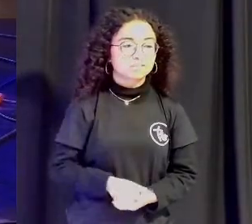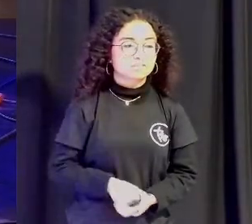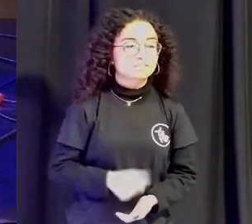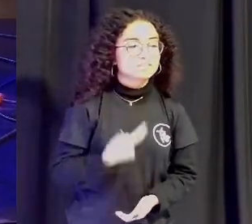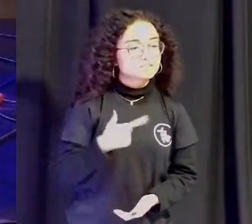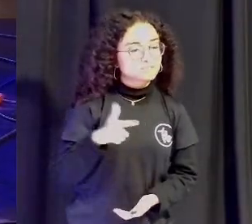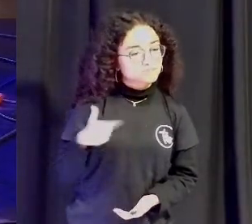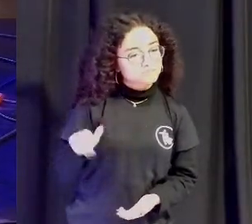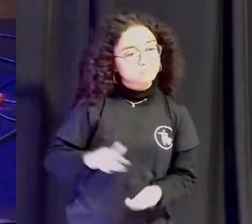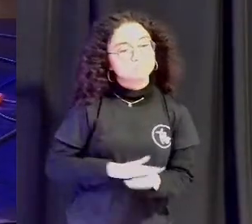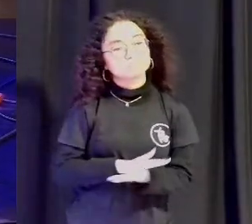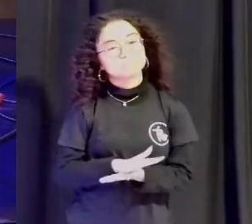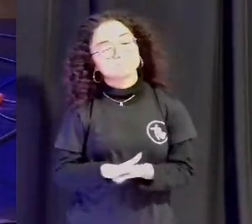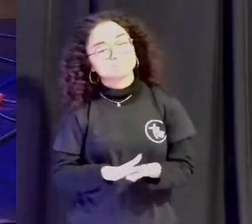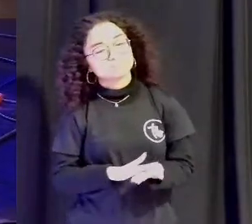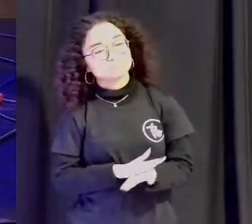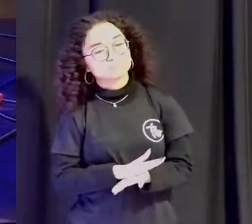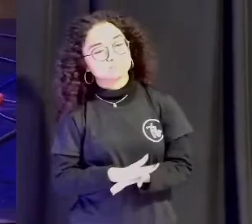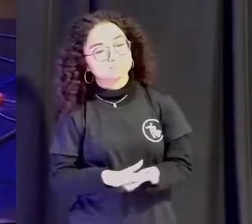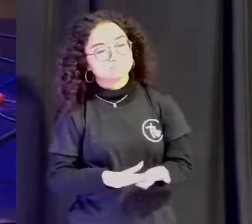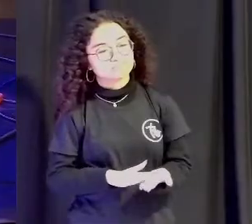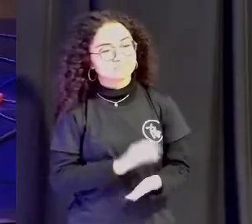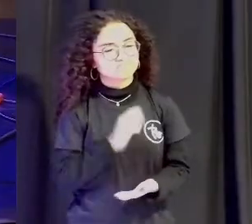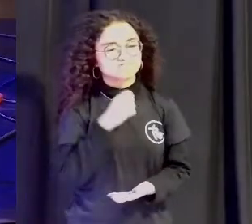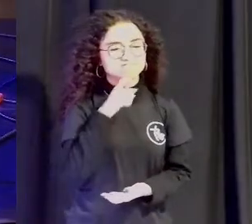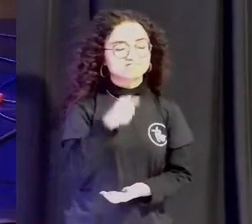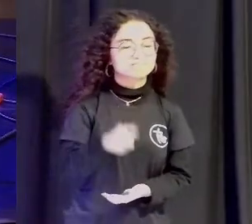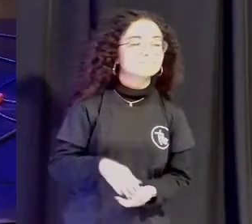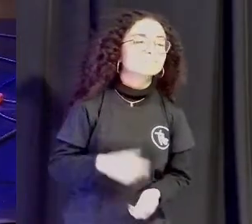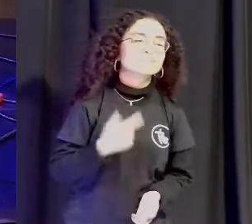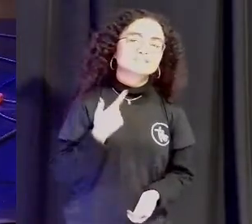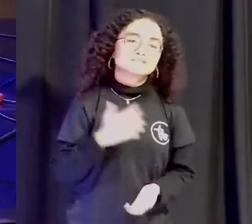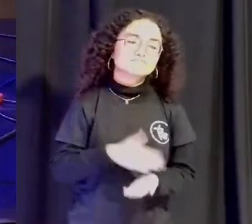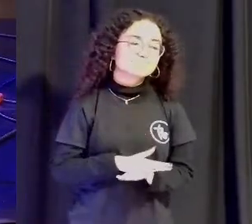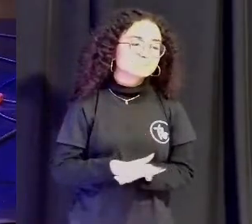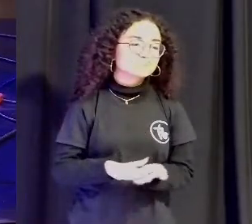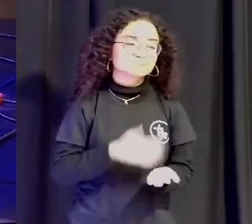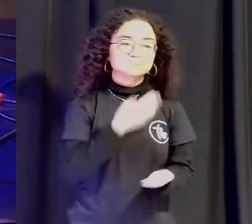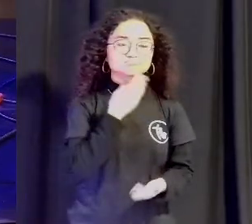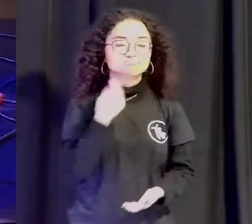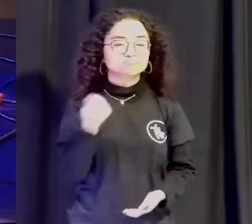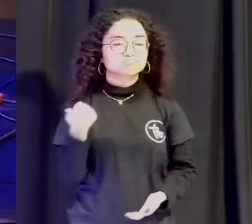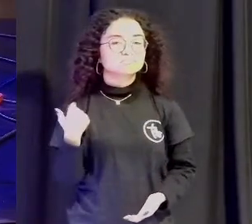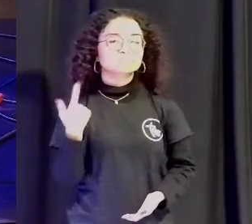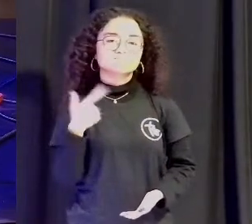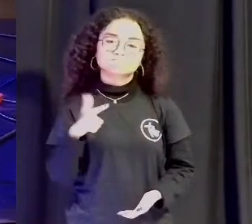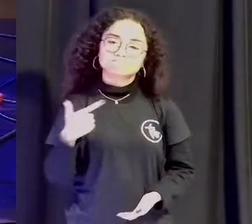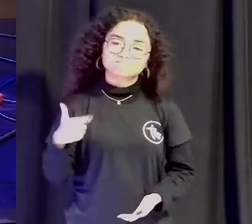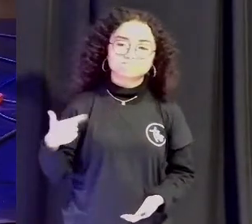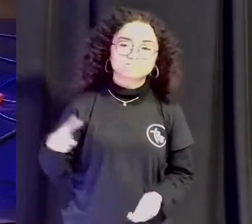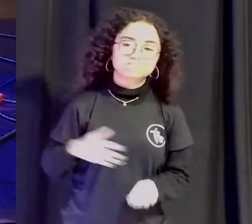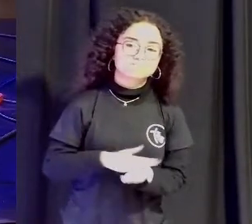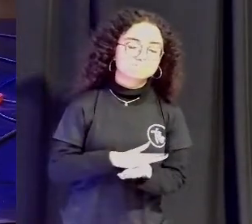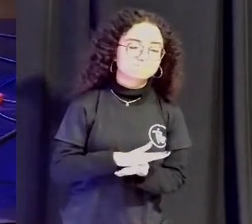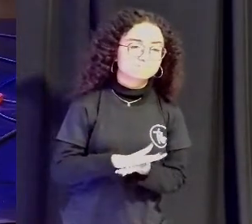Não há nada, ninguém, nada melhor. Não